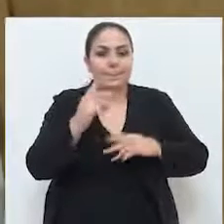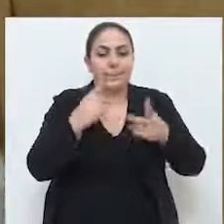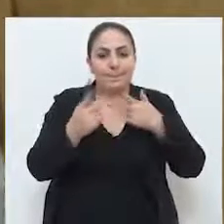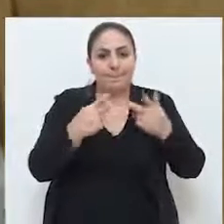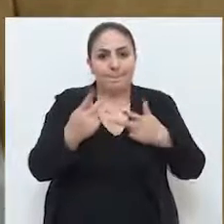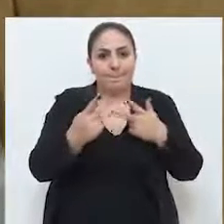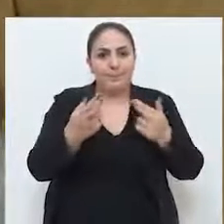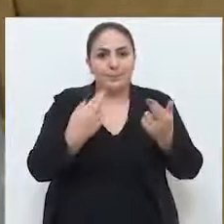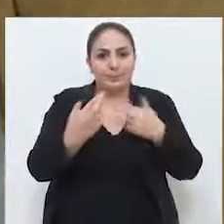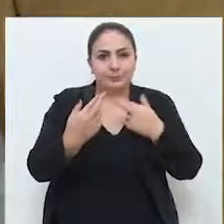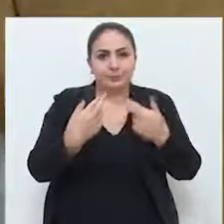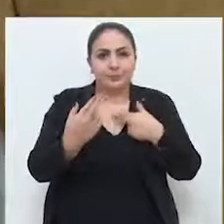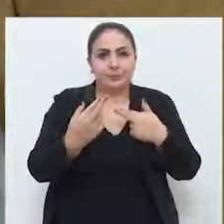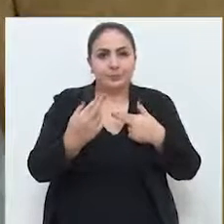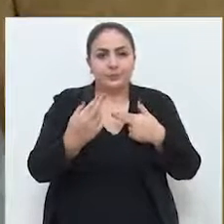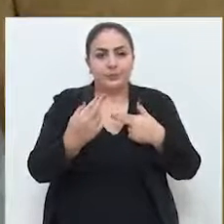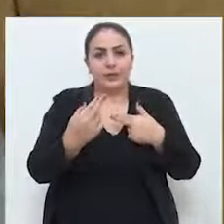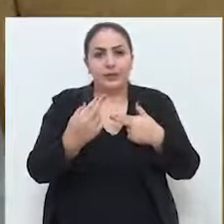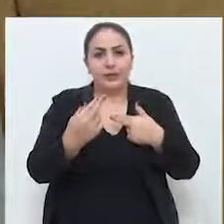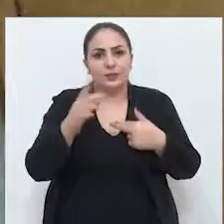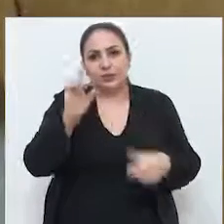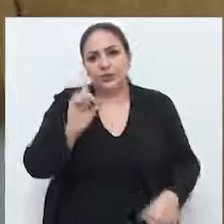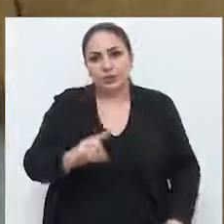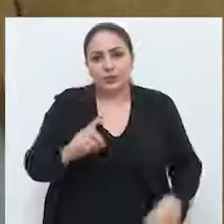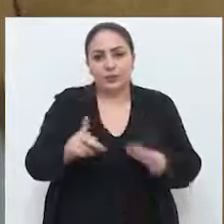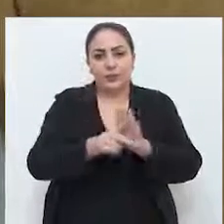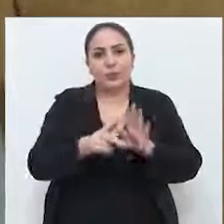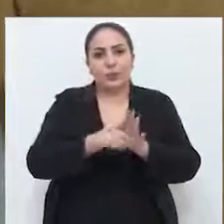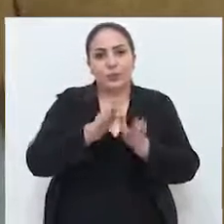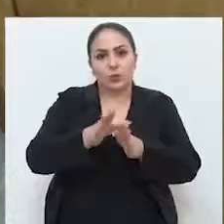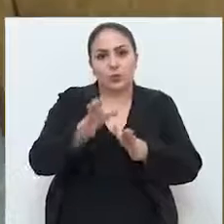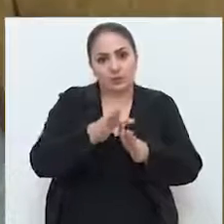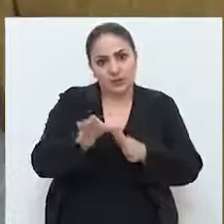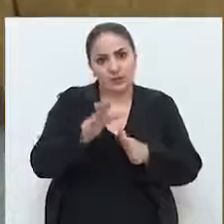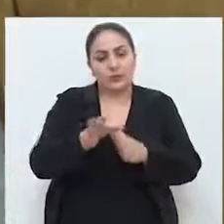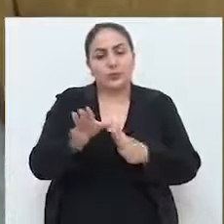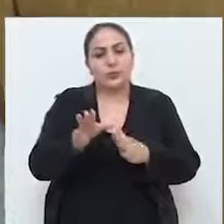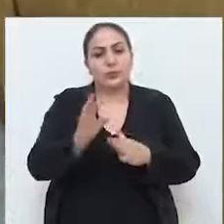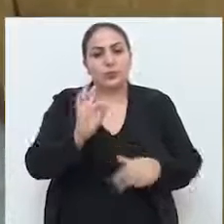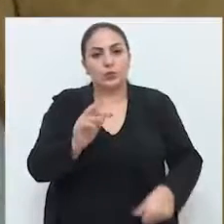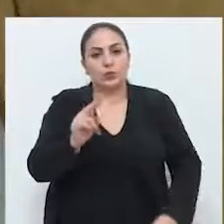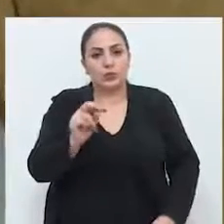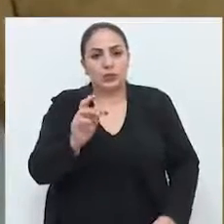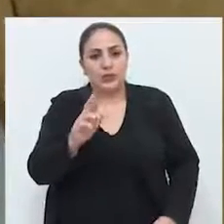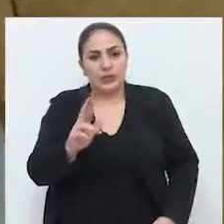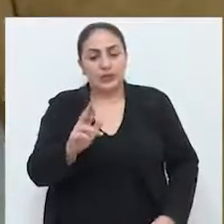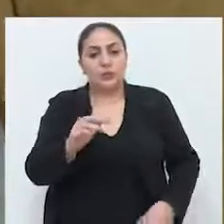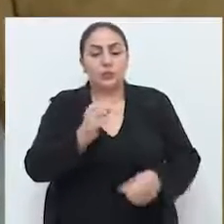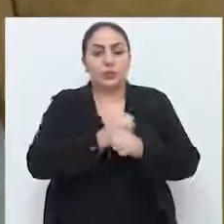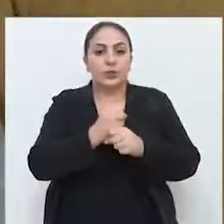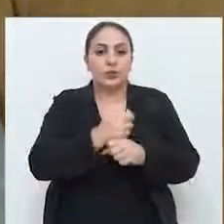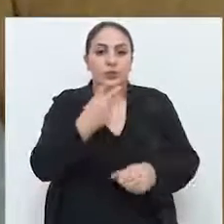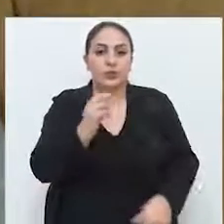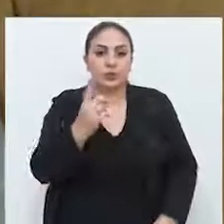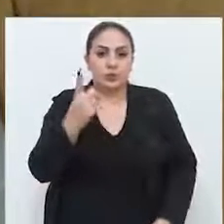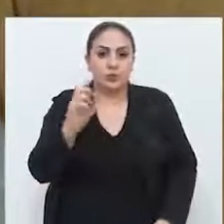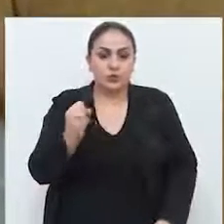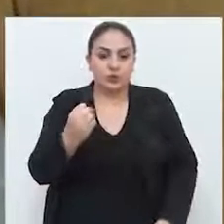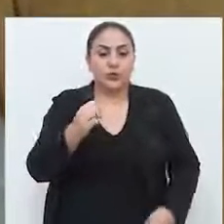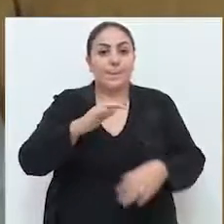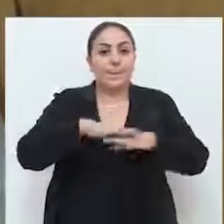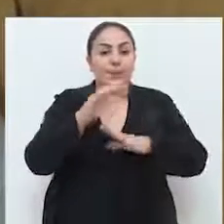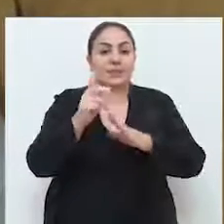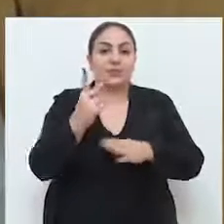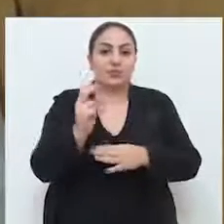que se refere a direitos dos conselheiros tutelares no ano de 2018. Mas é uma lei que tem mais de